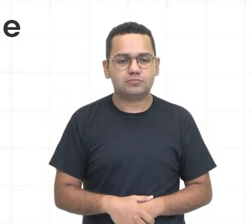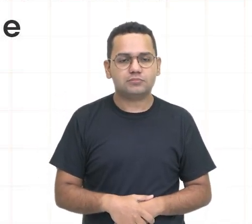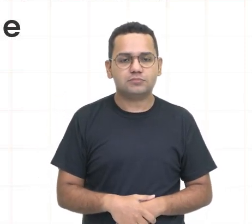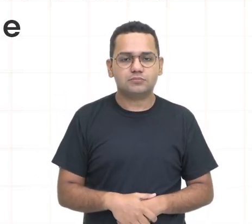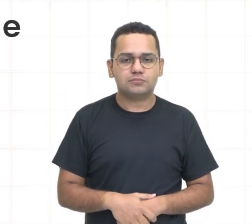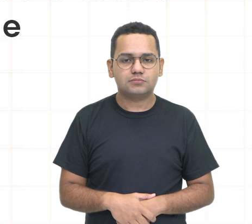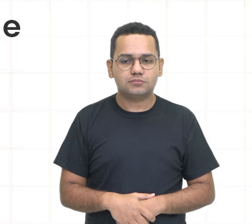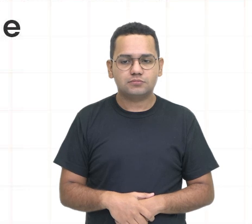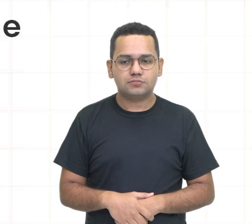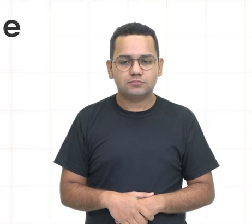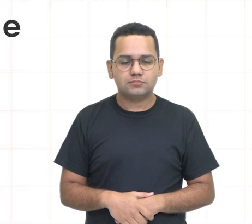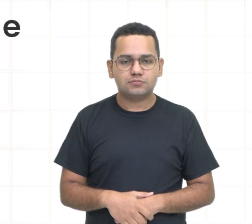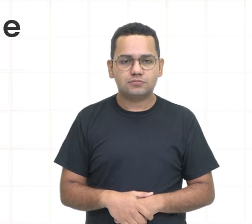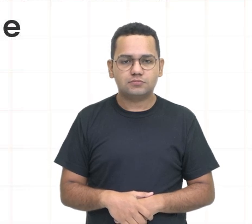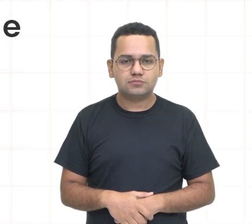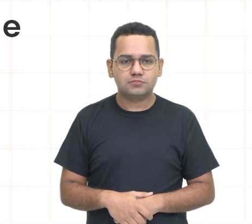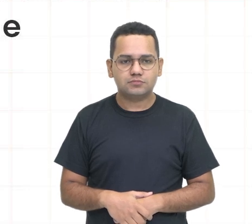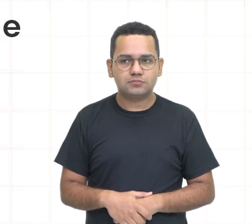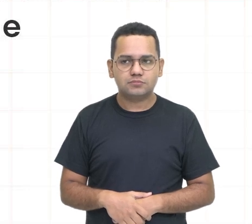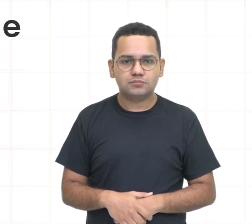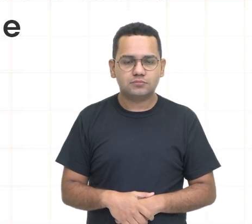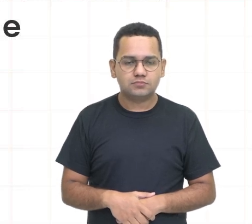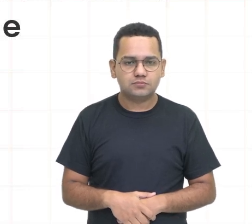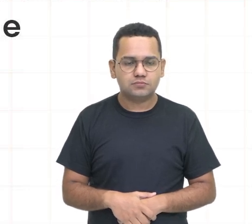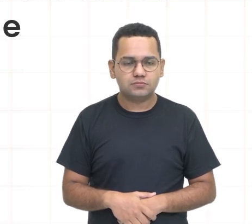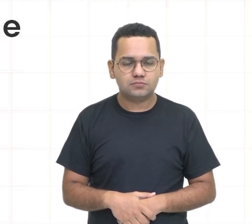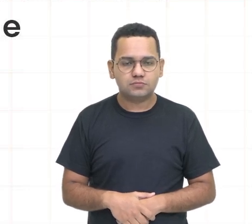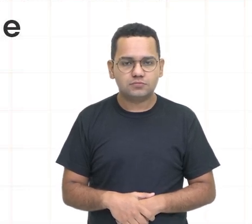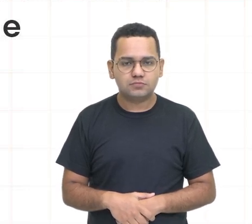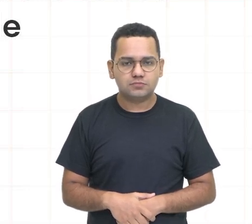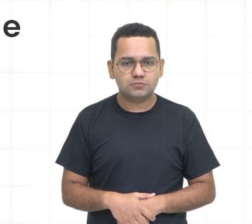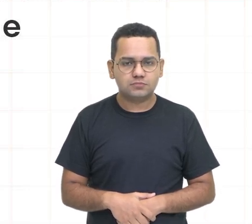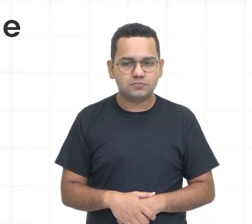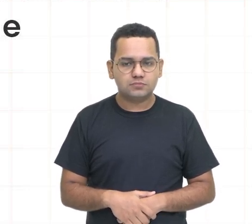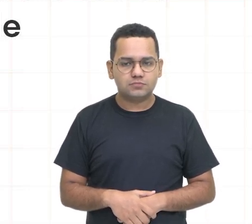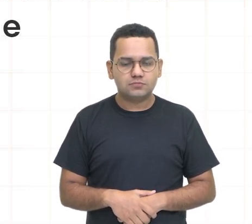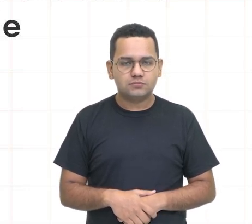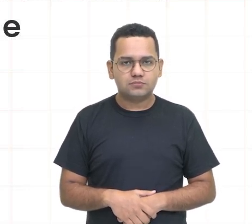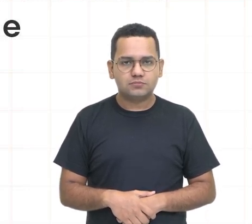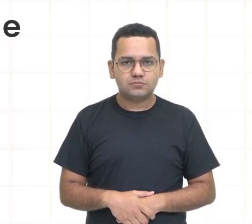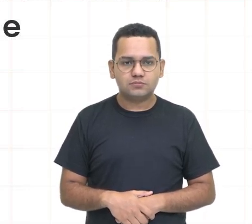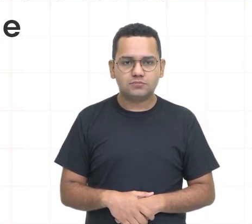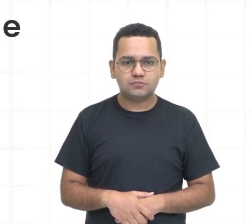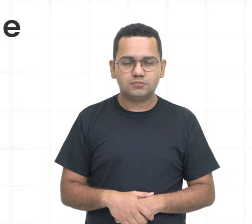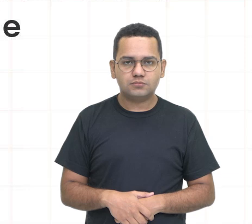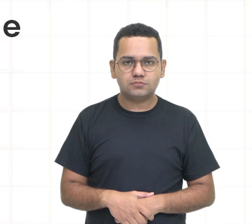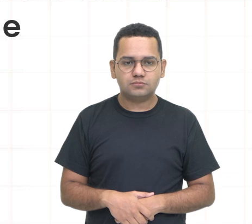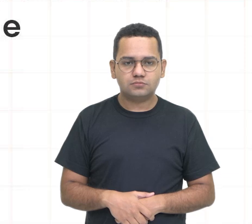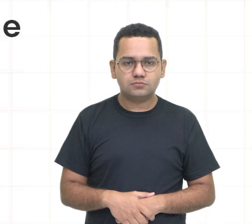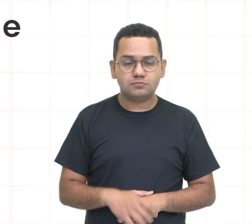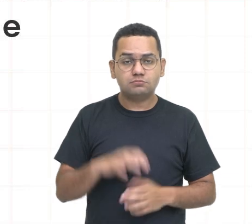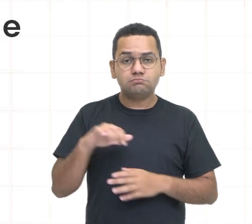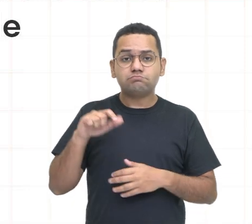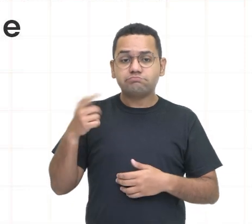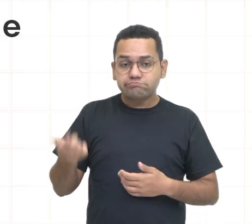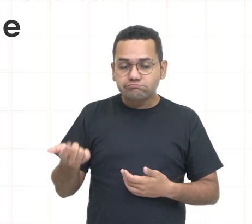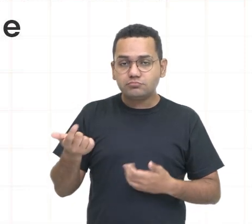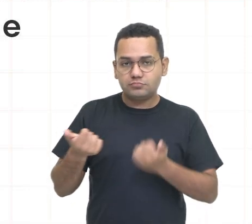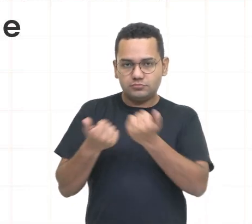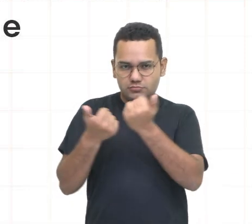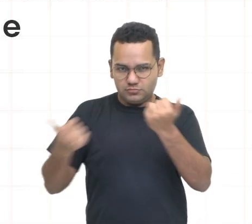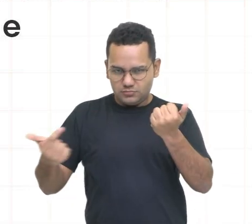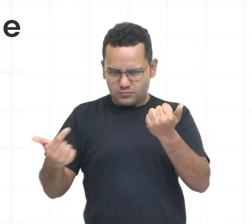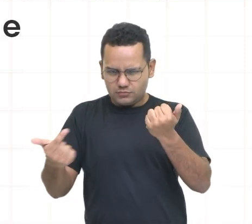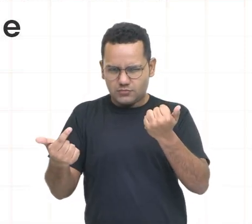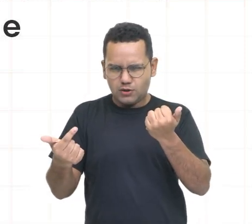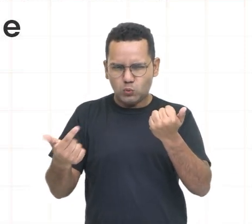E, a fim de finalizar o governo Itamar, nós temos o quê? Como resumo desse governo do